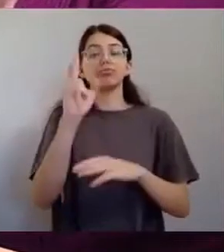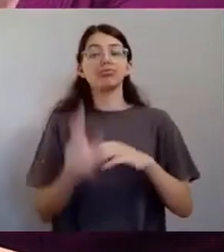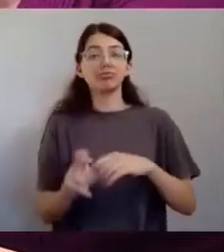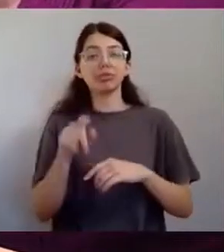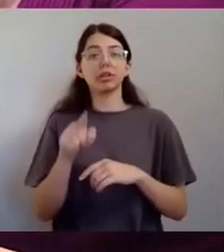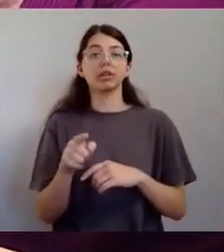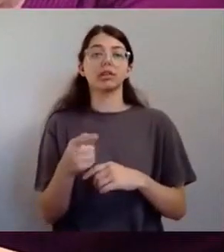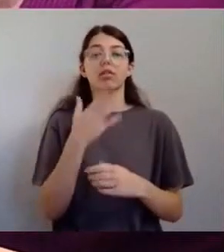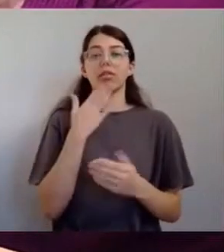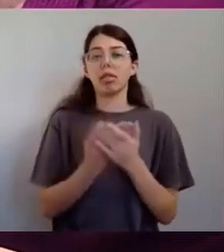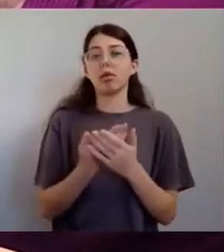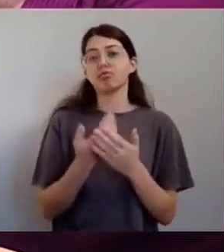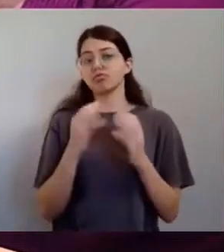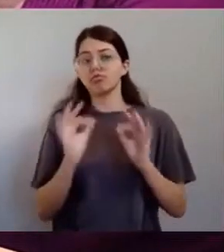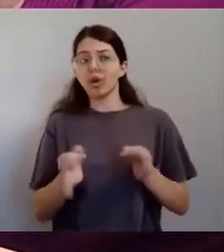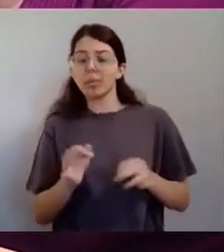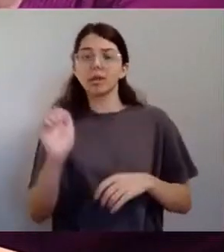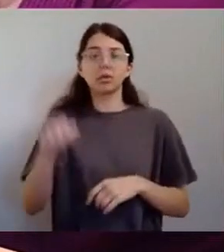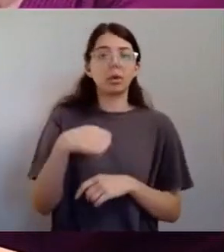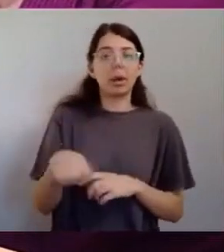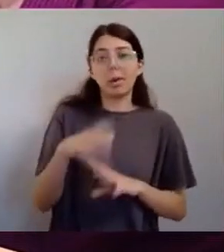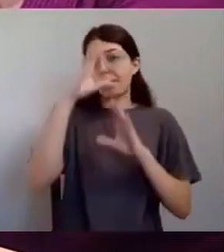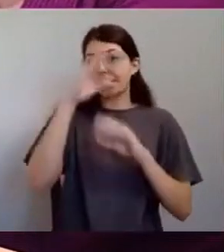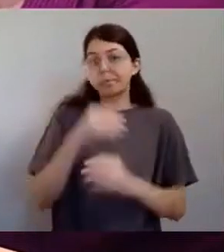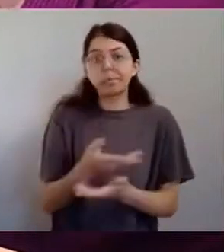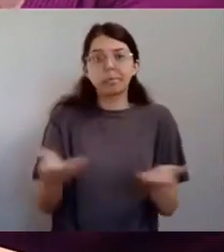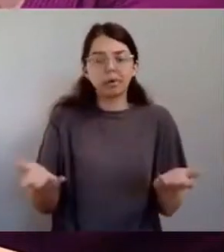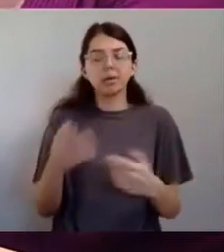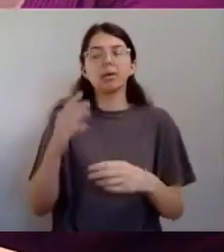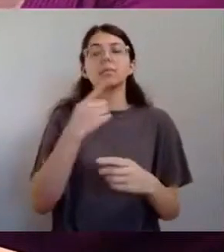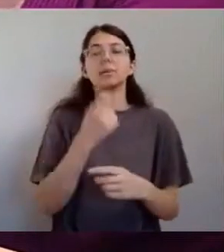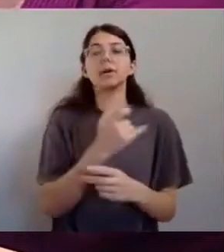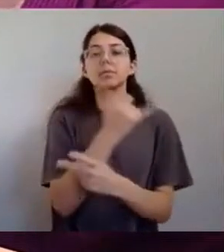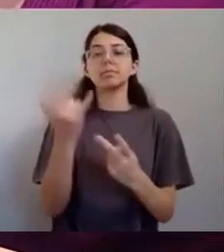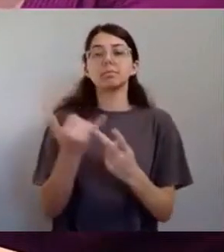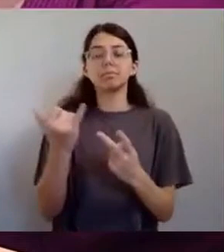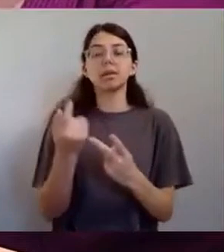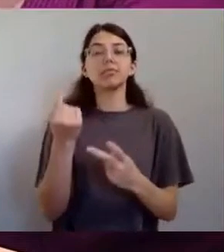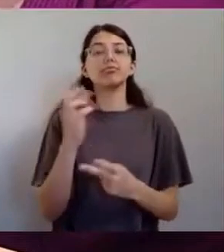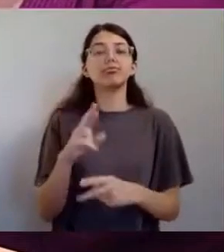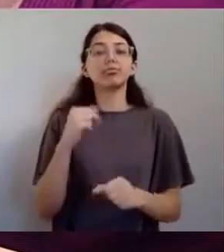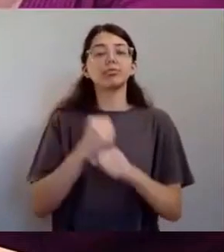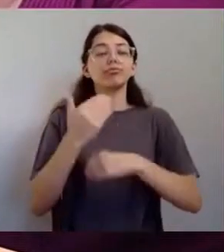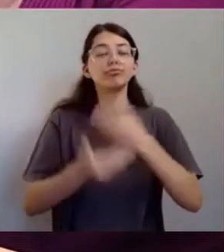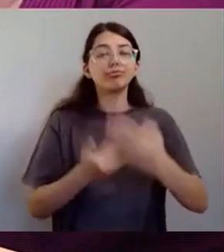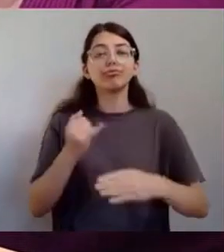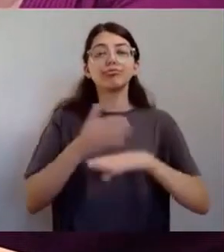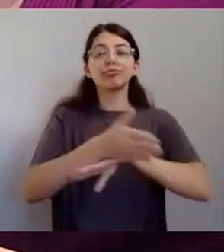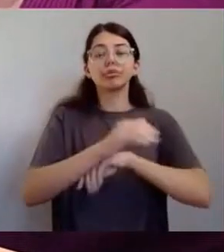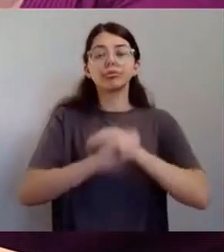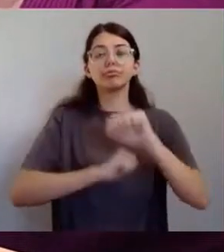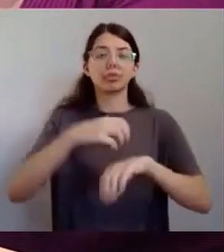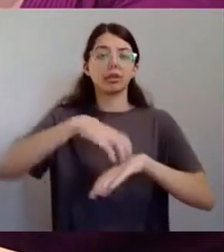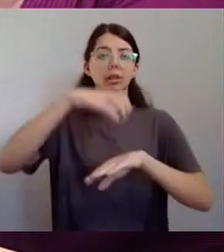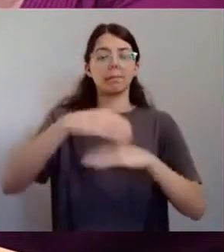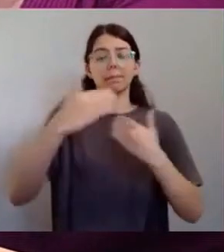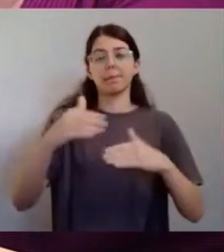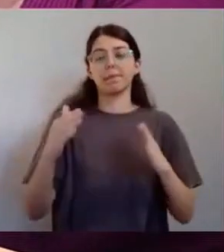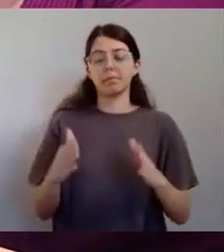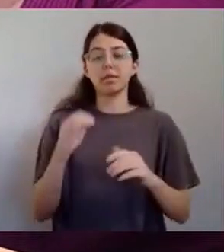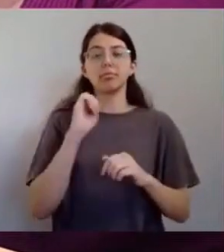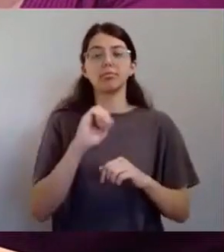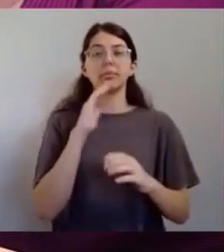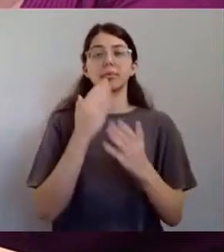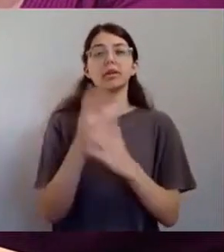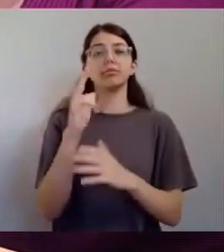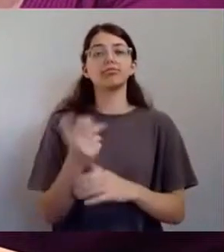compensadora? Segunda pergunta, qual é o valor das intervenções para além dos limites do loteamento que permitem pedir uma redução de